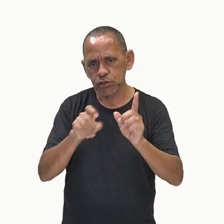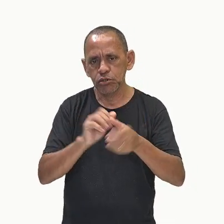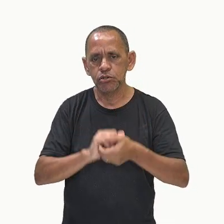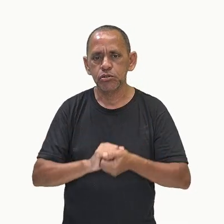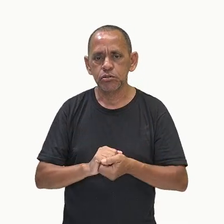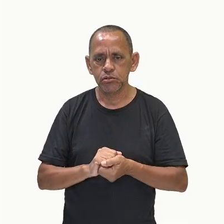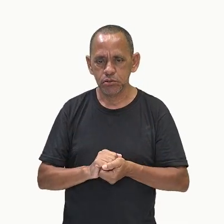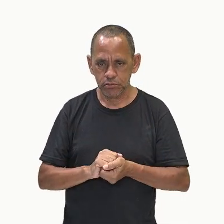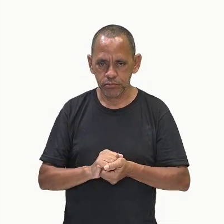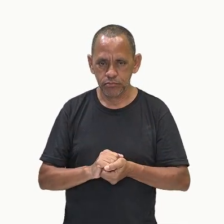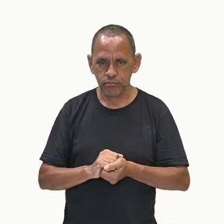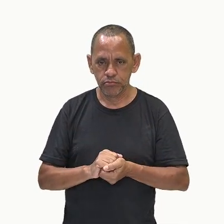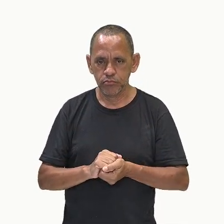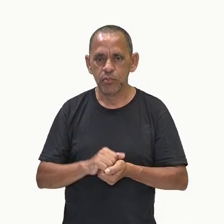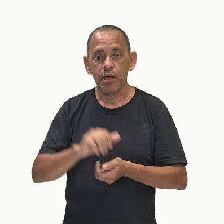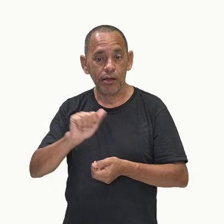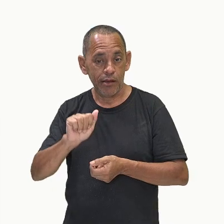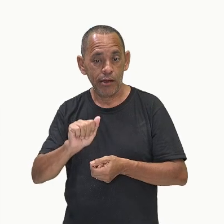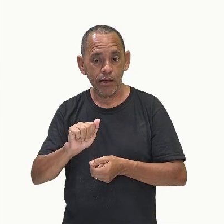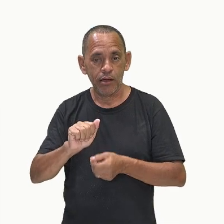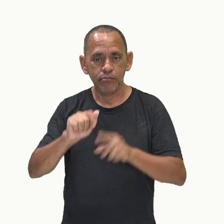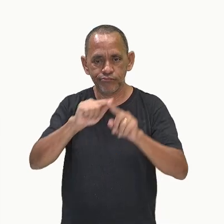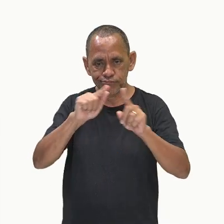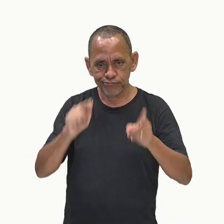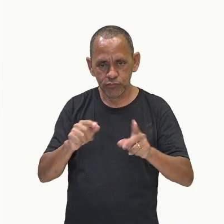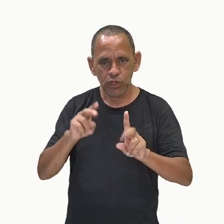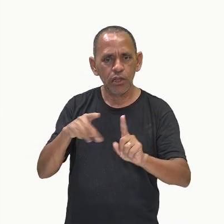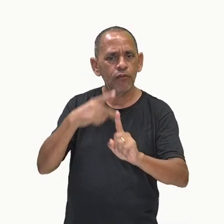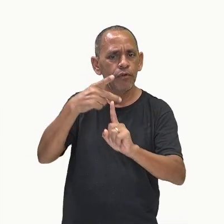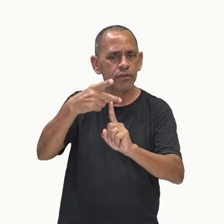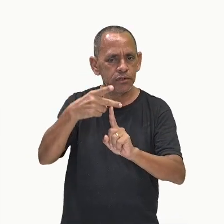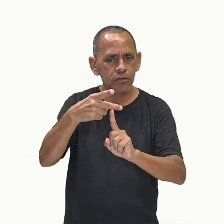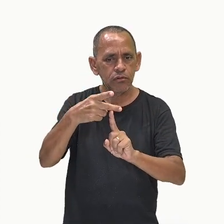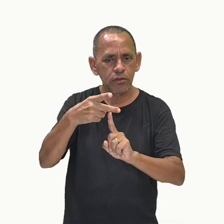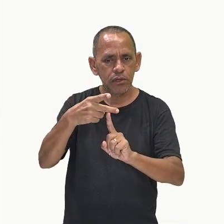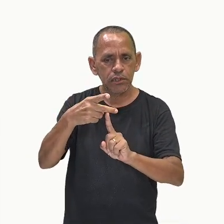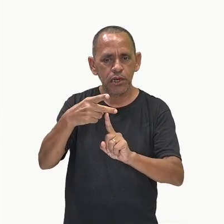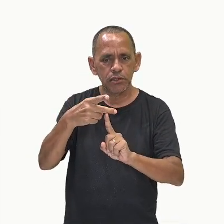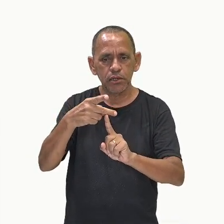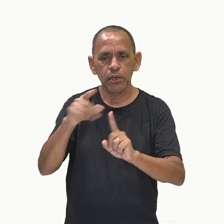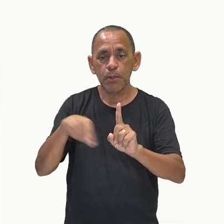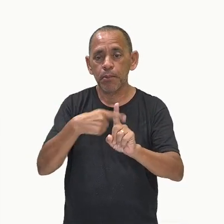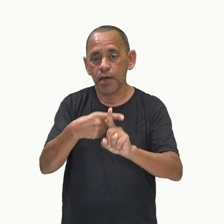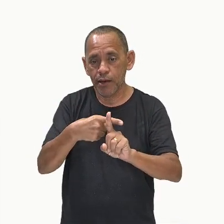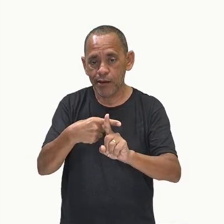b menos x índice a, isso daqui, essa diferença aqui elevada ao quadrado,